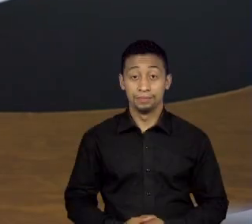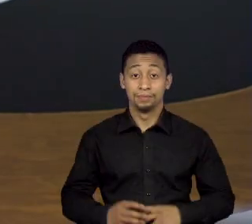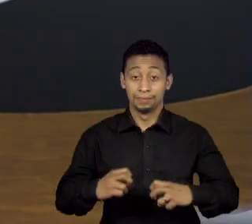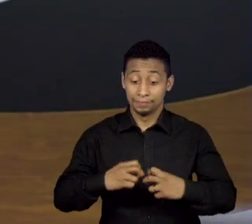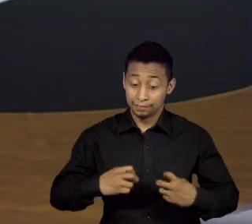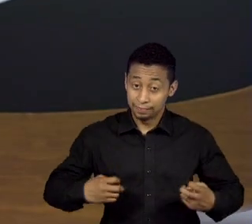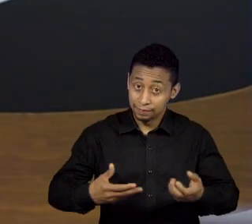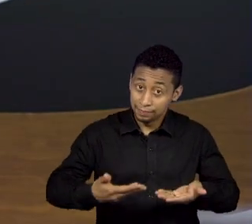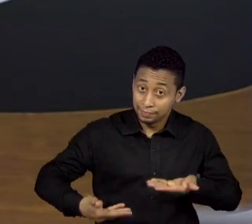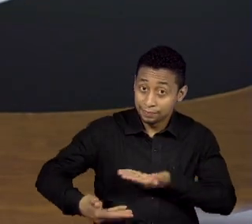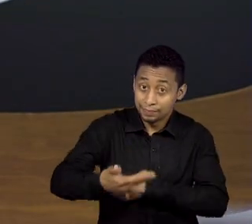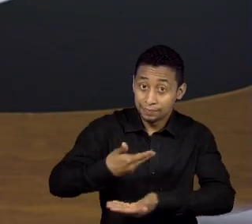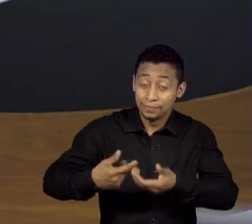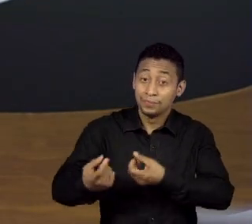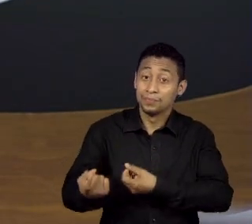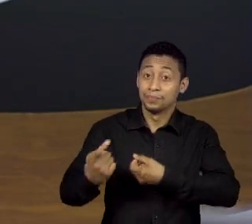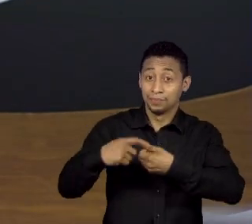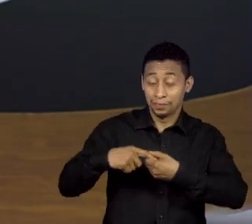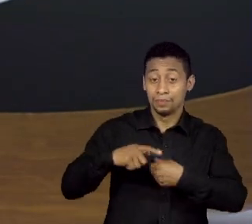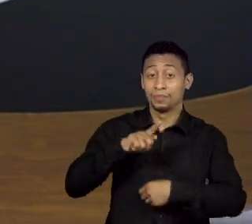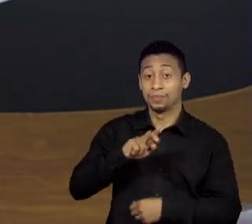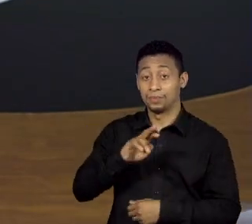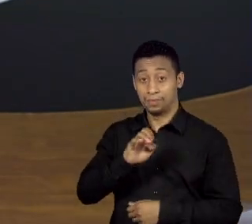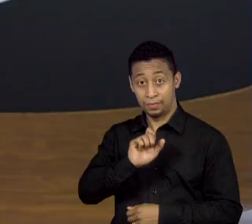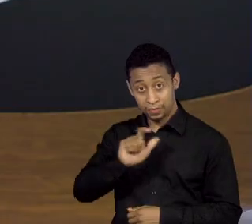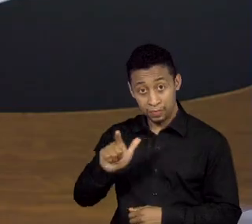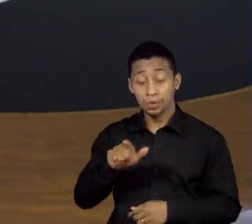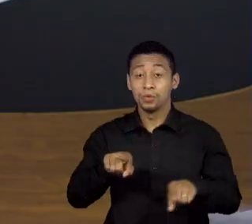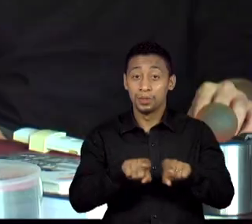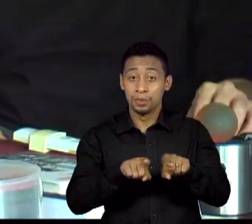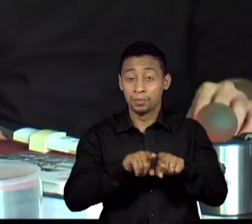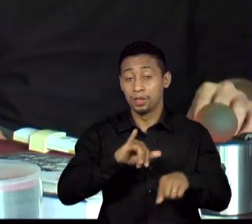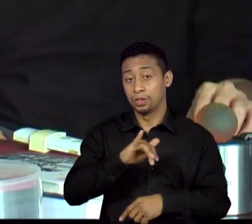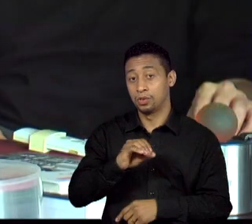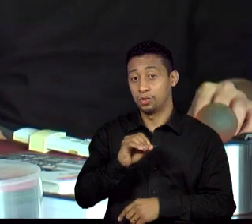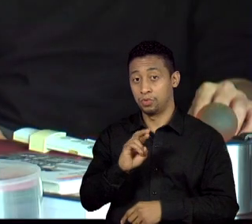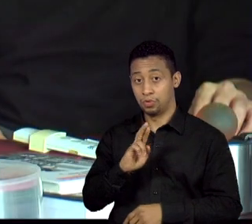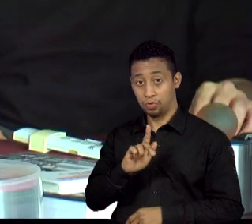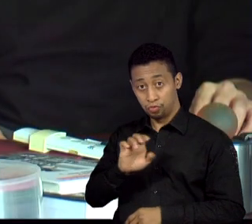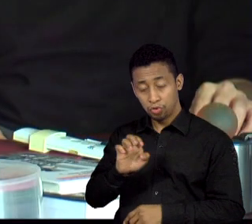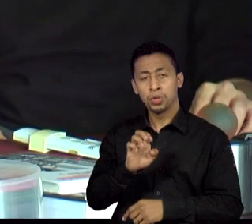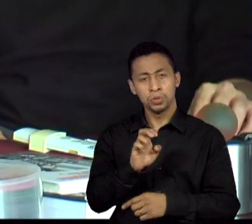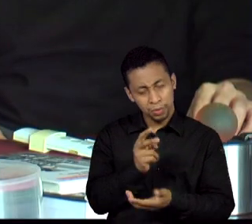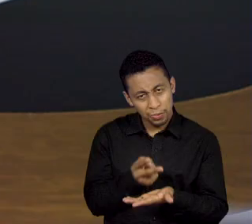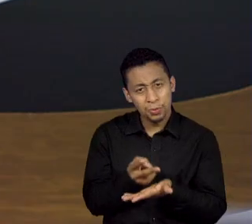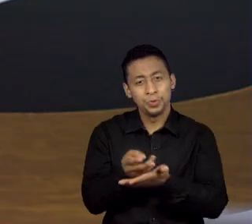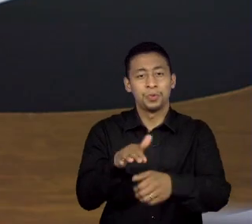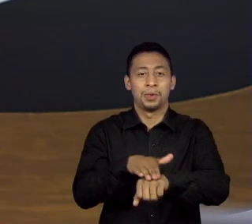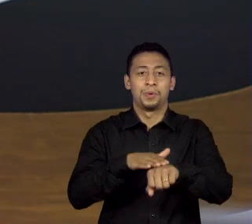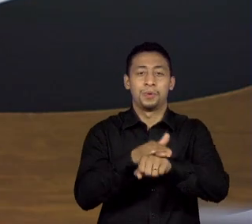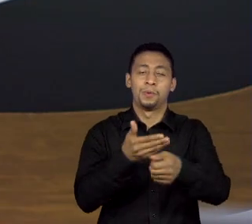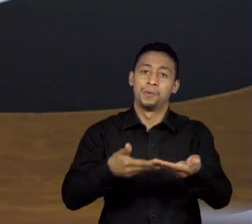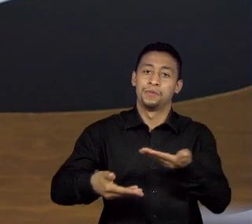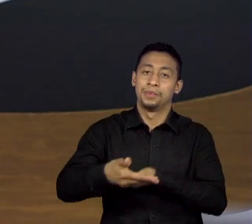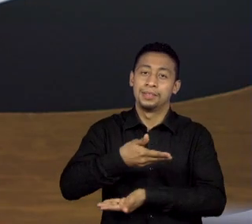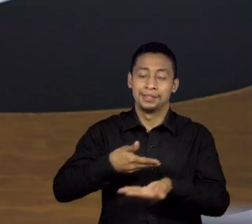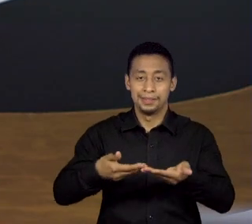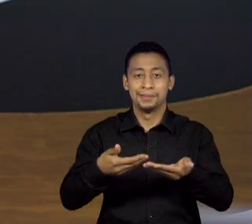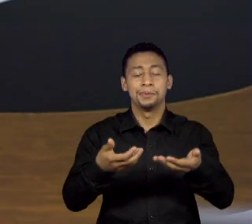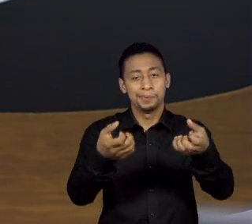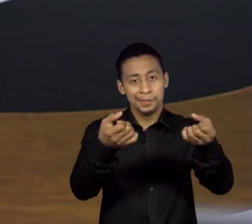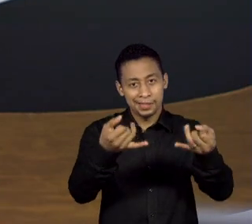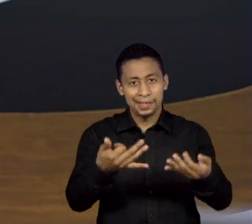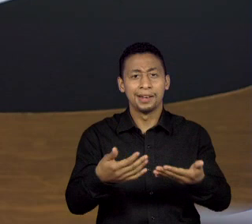Estamos de volta com Roda Viva, com Guel Arraes e Jorge Furtado, e eu vou continuar a conversa de onde nós paramos, né? Falando um pouco dos nossos